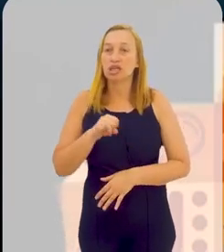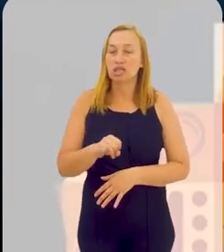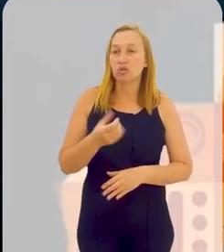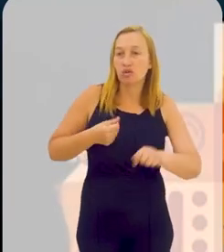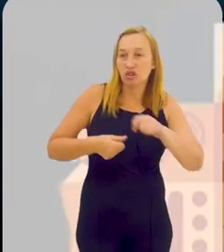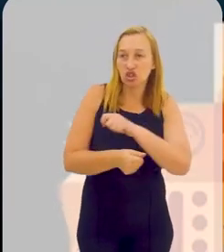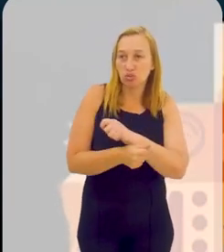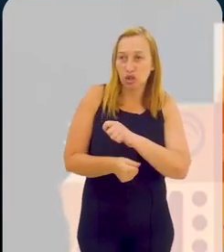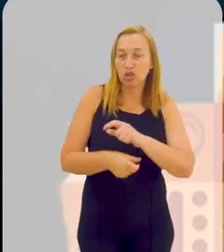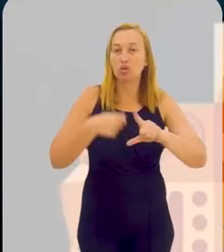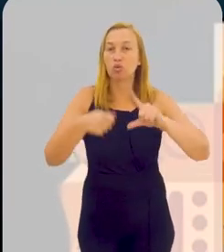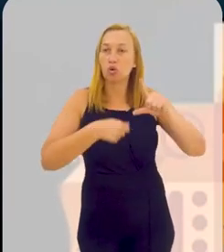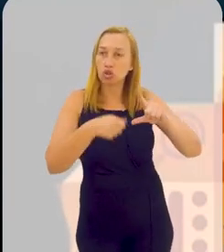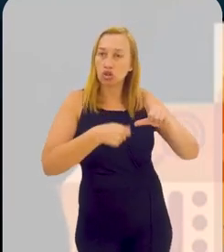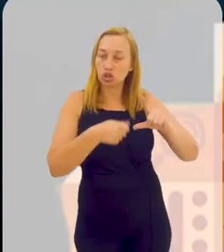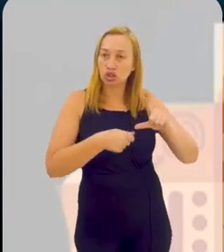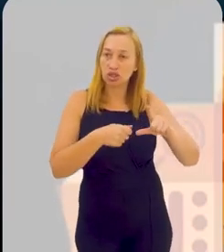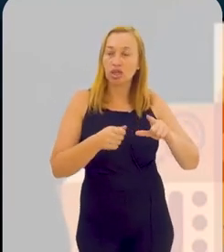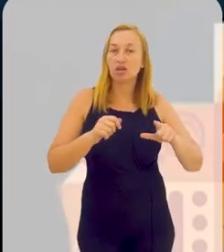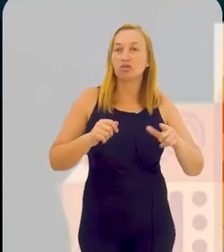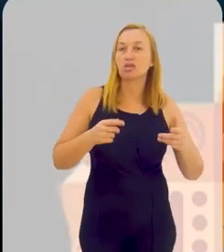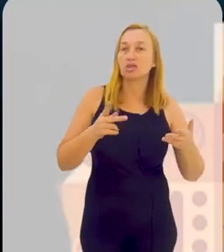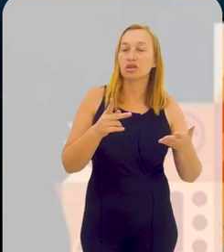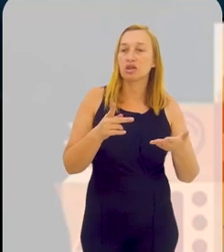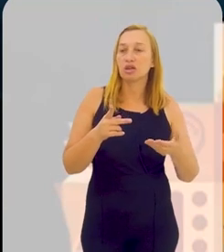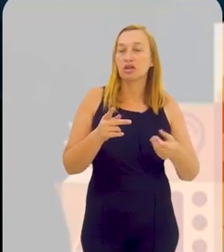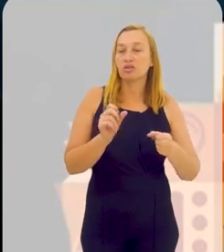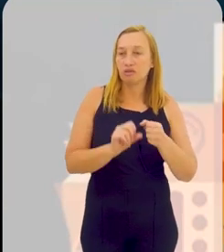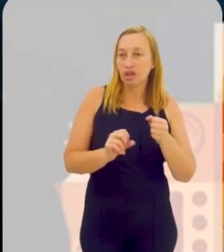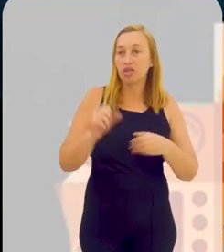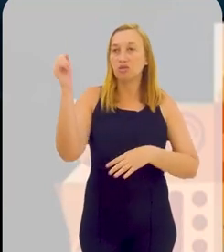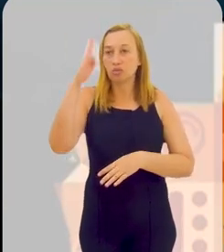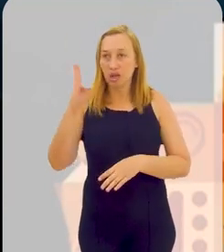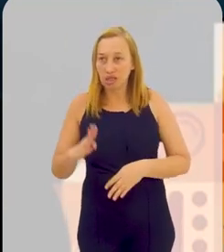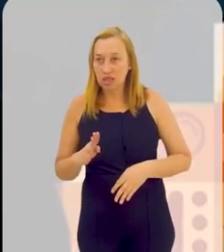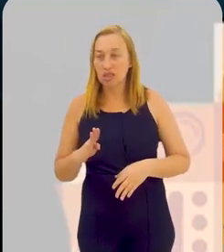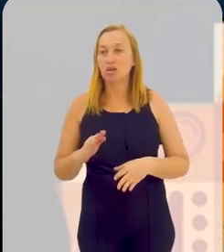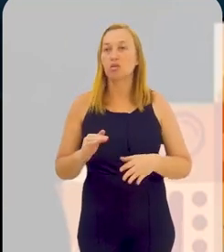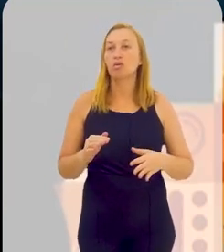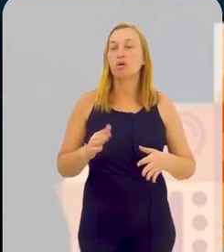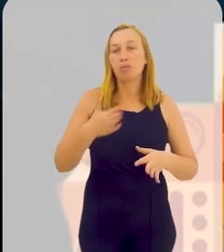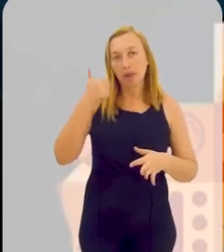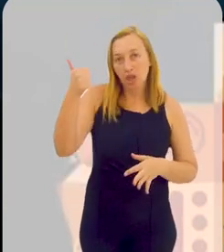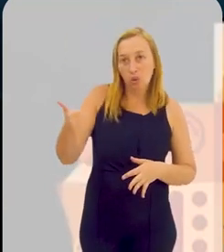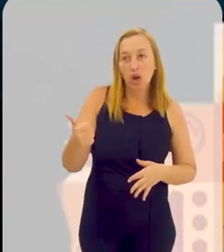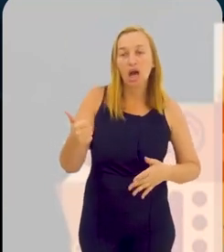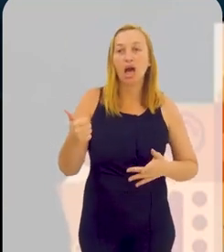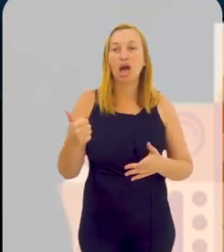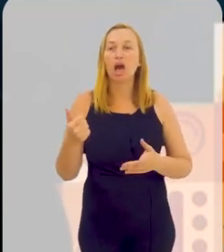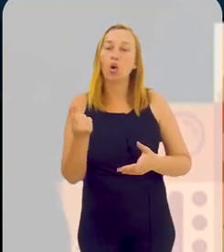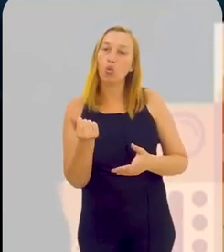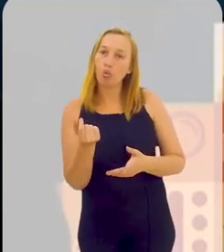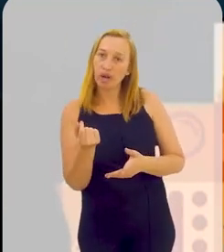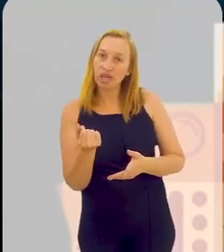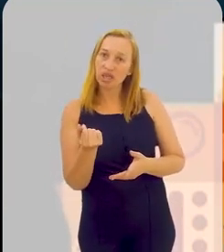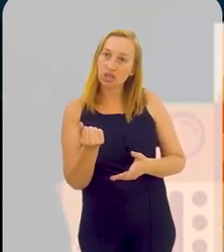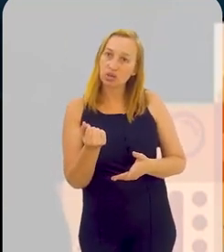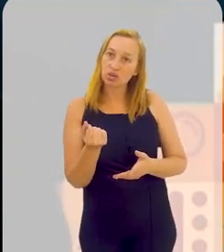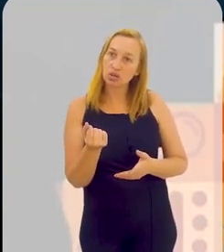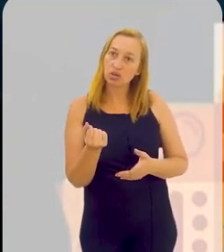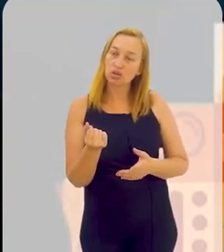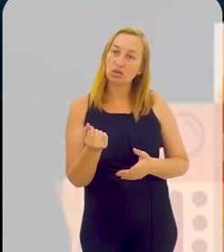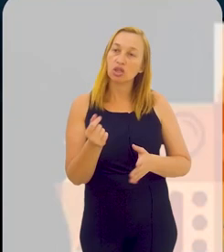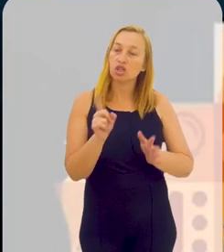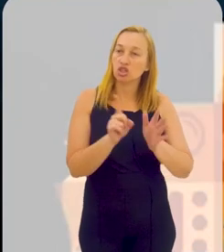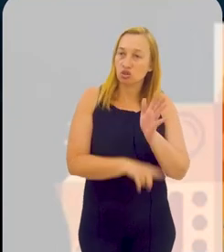aqui, se esses investimentos em logística fossem realizados no Brasil inteiro, a gente, além de melhorar a questão do preço